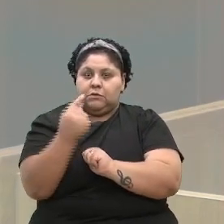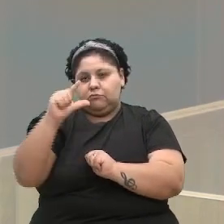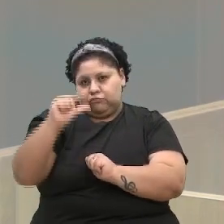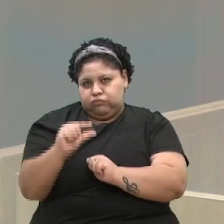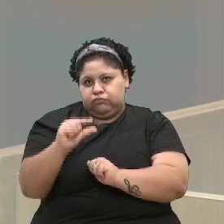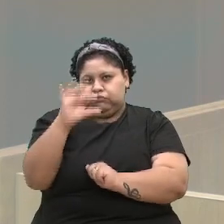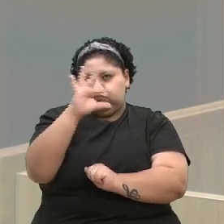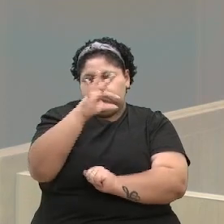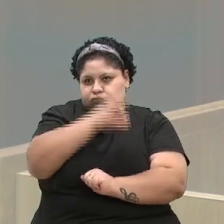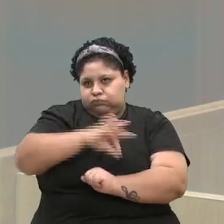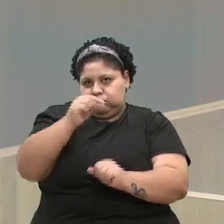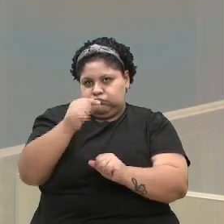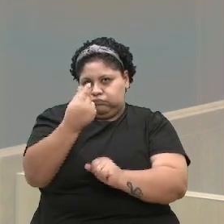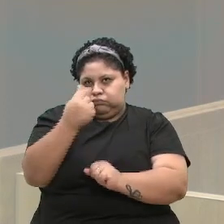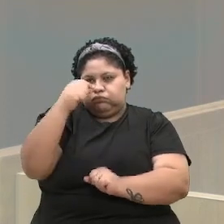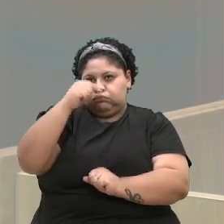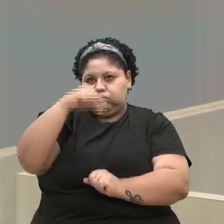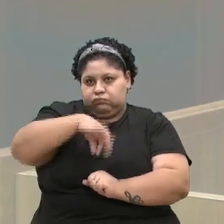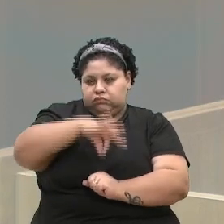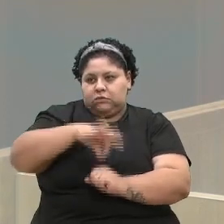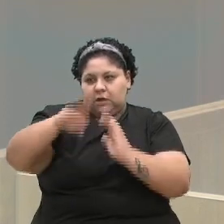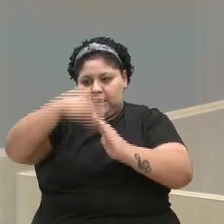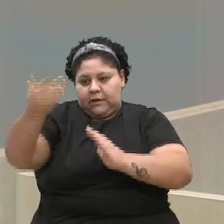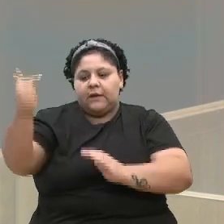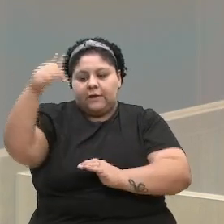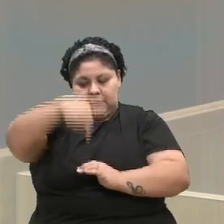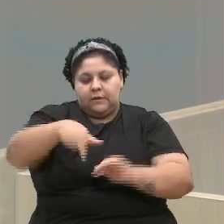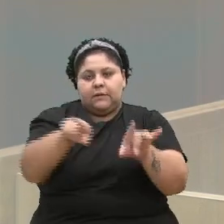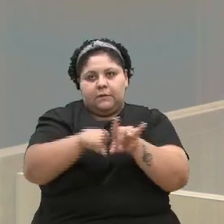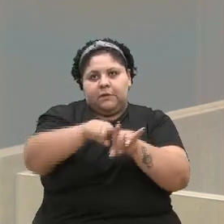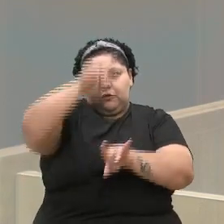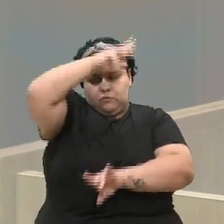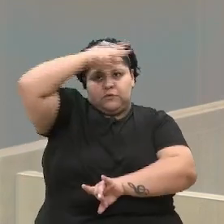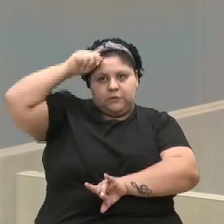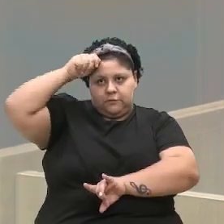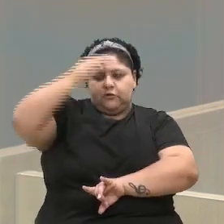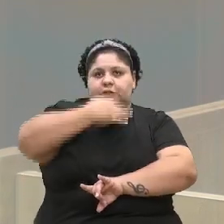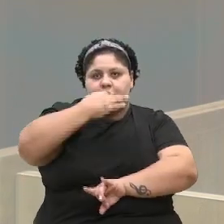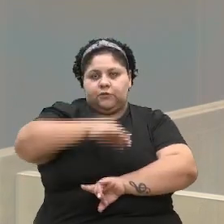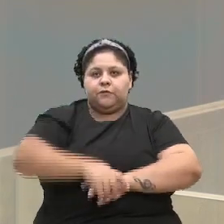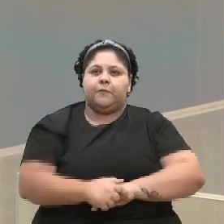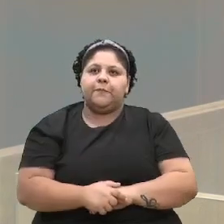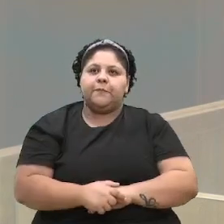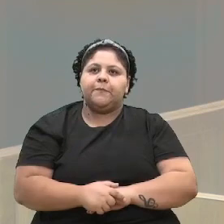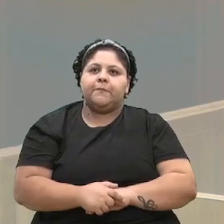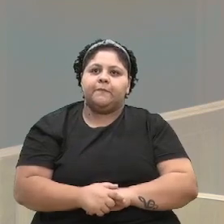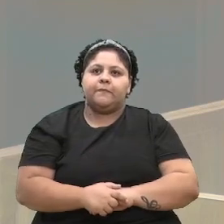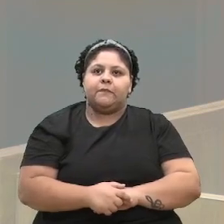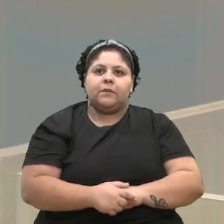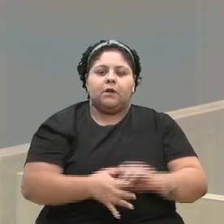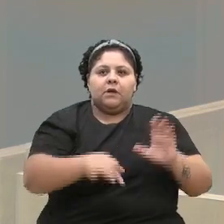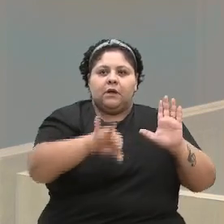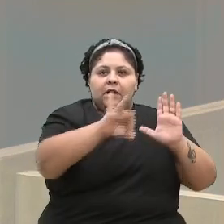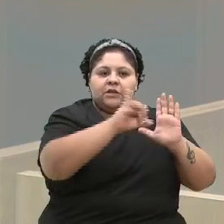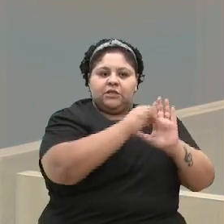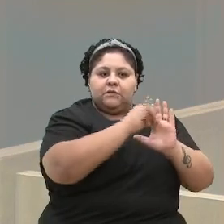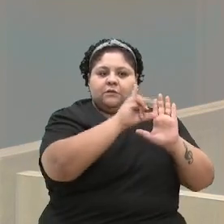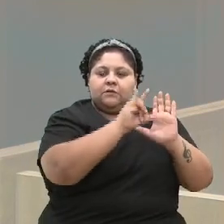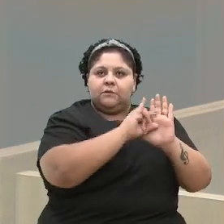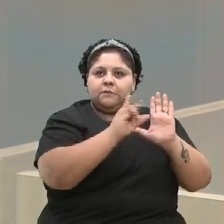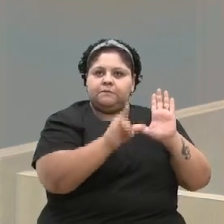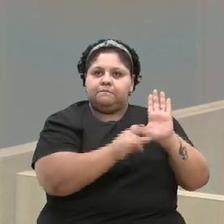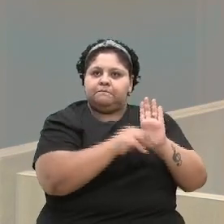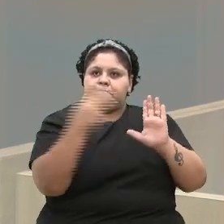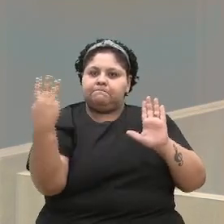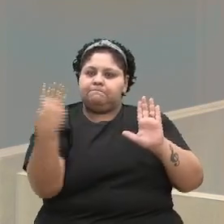competições de nível nacional e internacional fora do município de Caxias do Sul. Artigo 3º. Os estudantes e